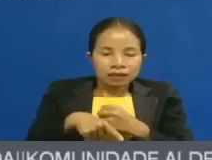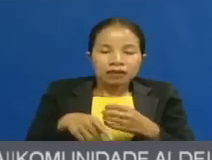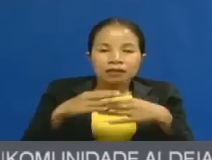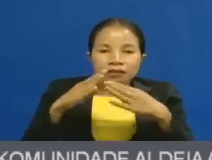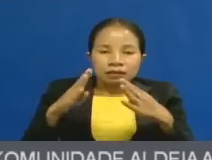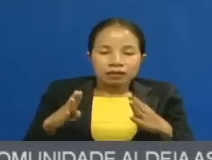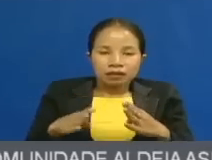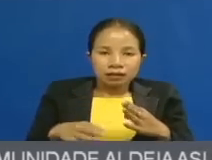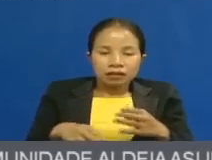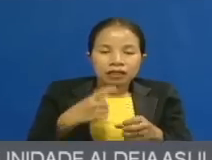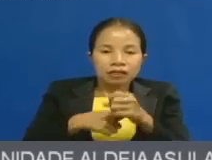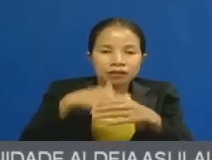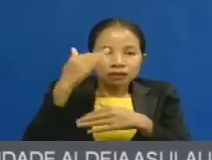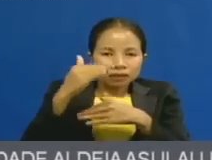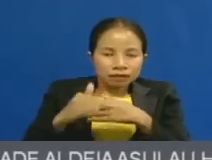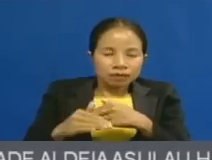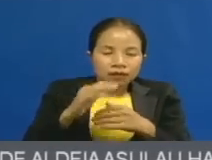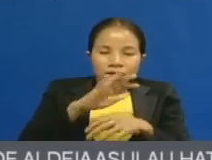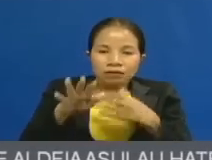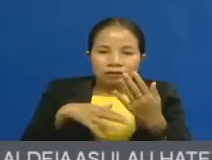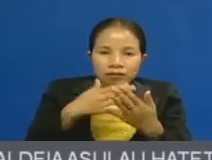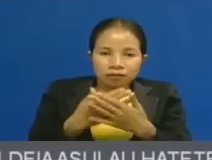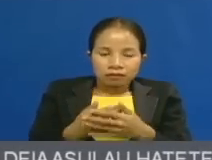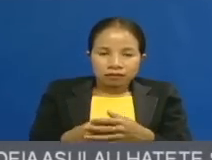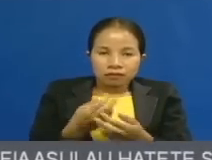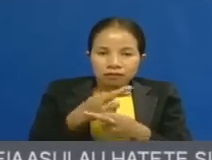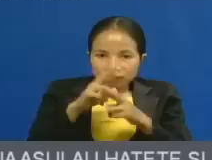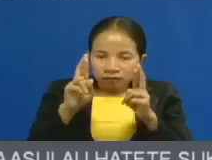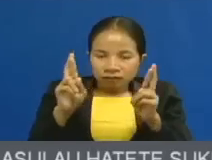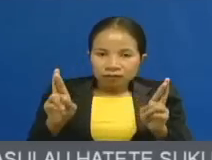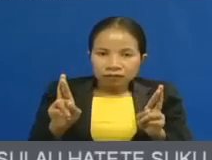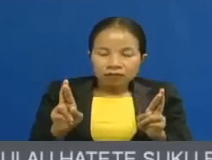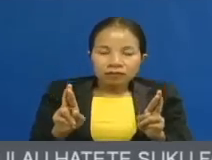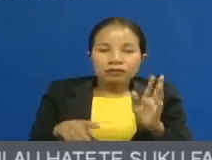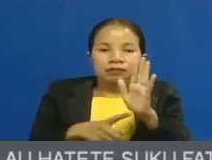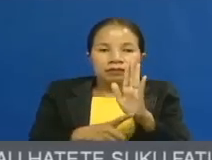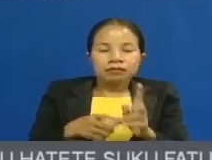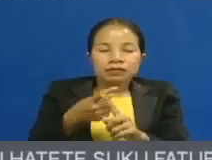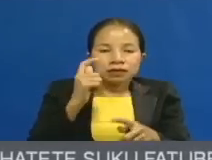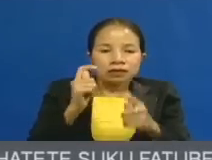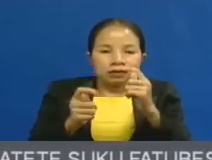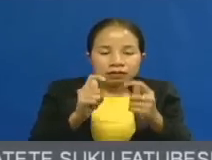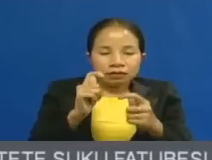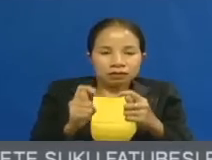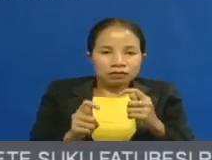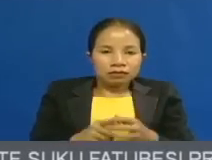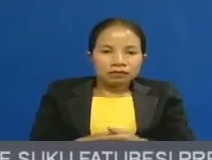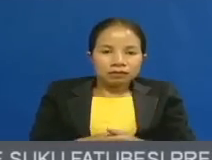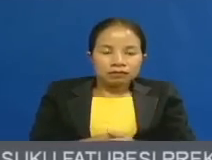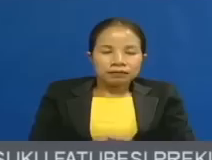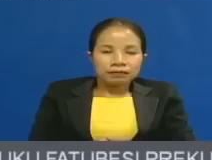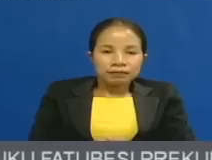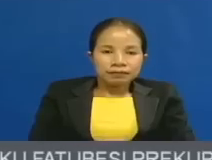kun ia período turmai hot hot quando resultado pronunciado o tribunal ka supremo